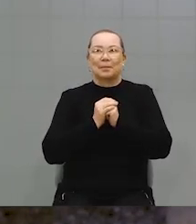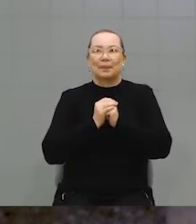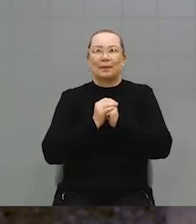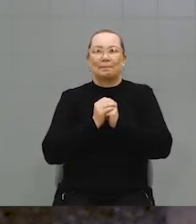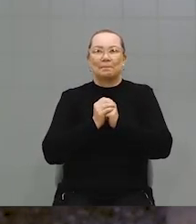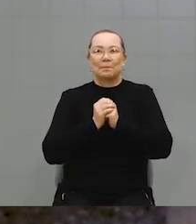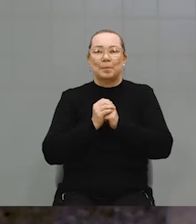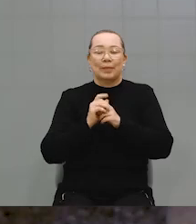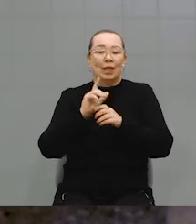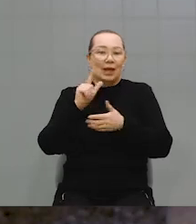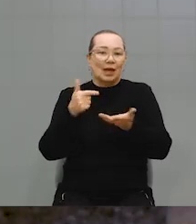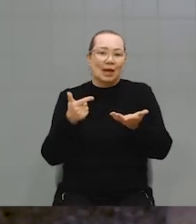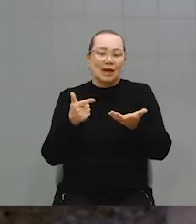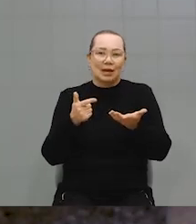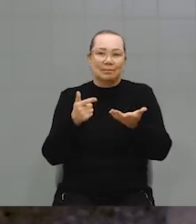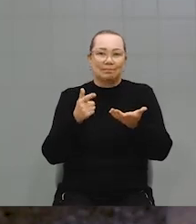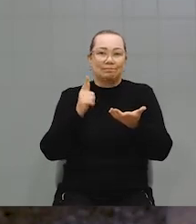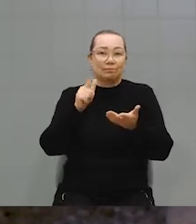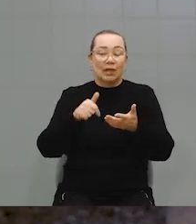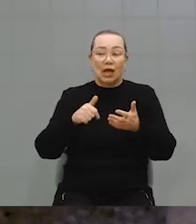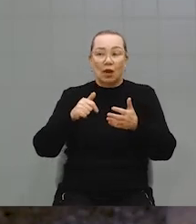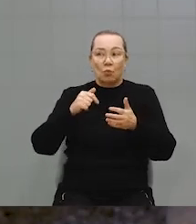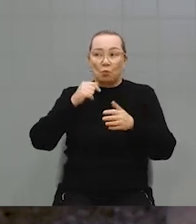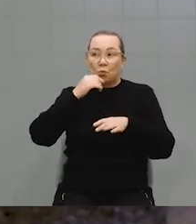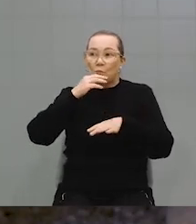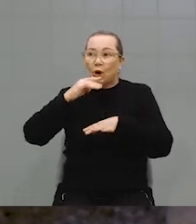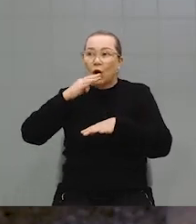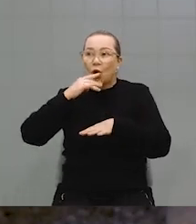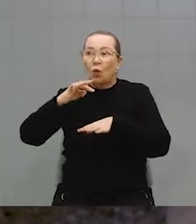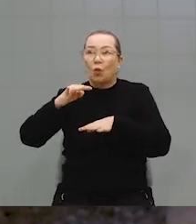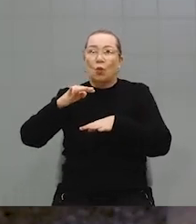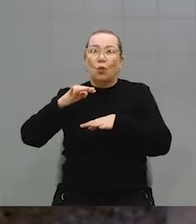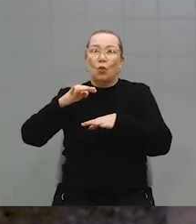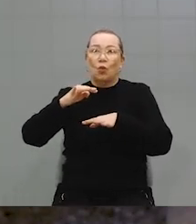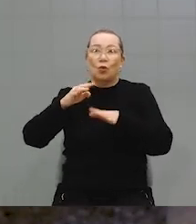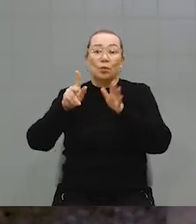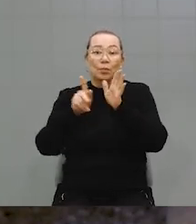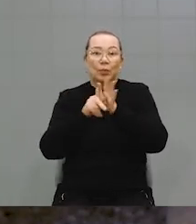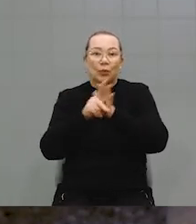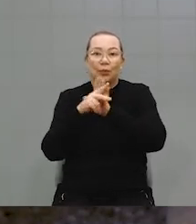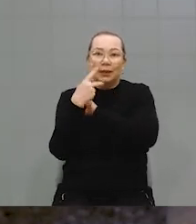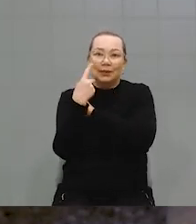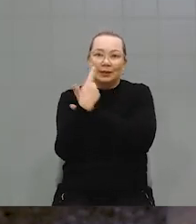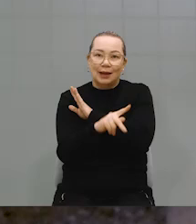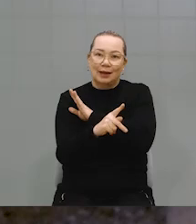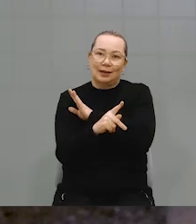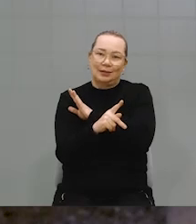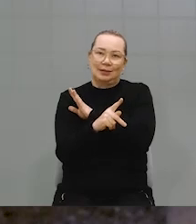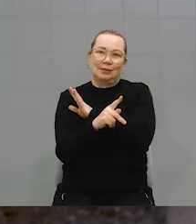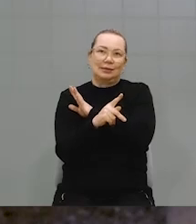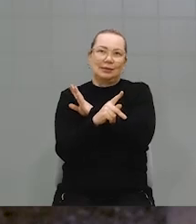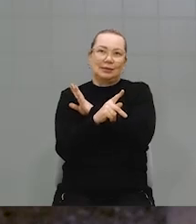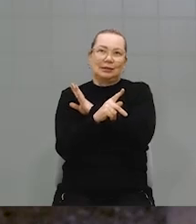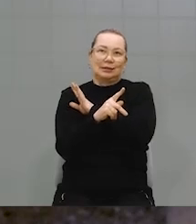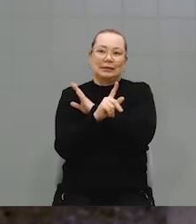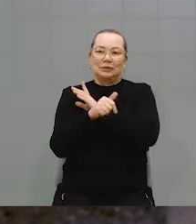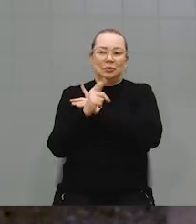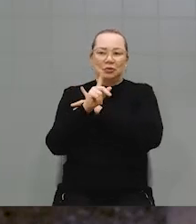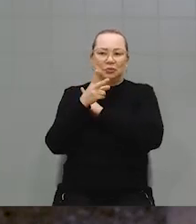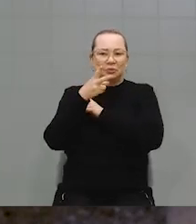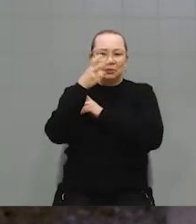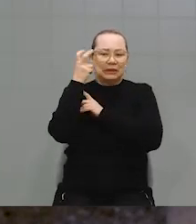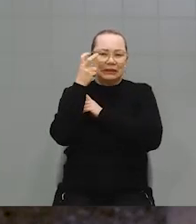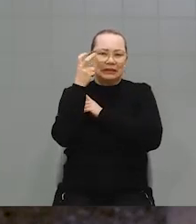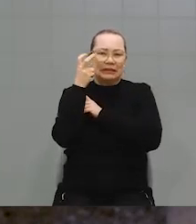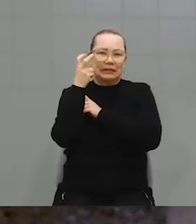É um colorido que é especial dela, né? Então, por isso que não vejo